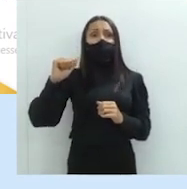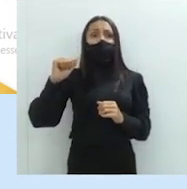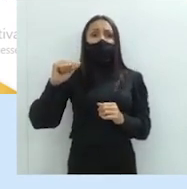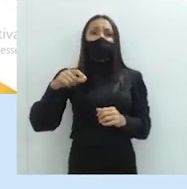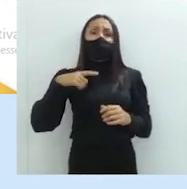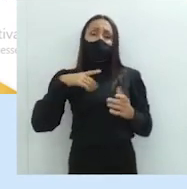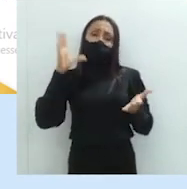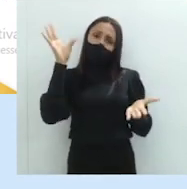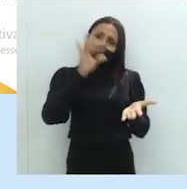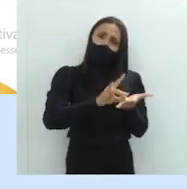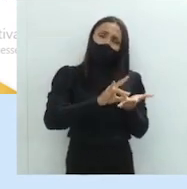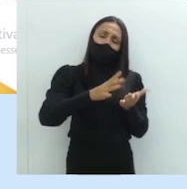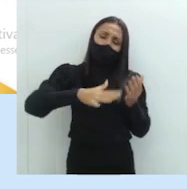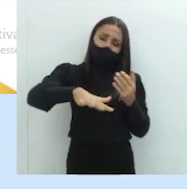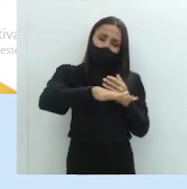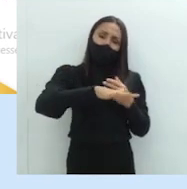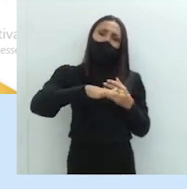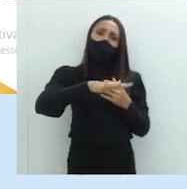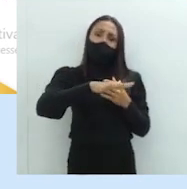seu território,